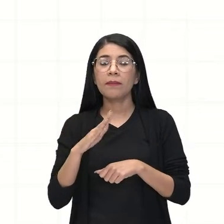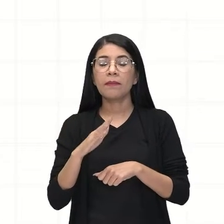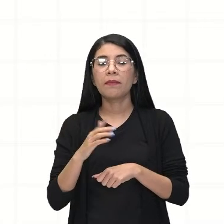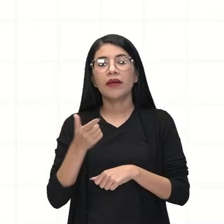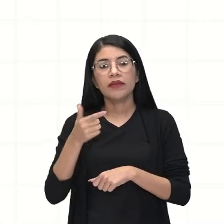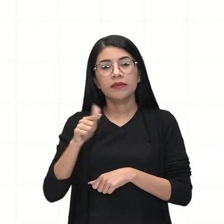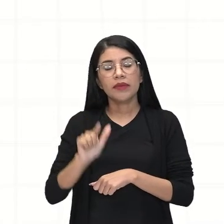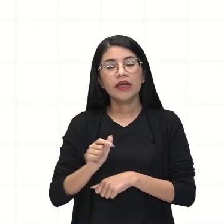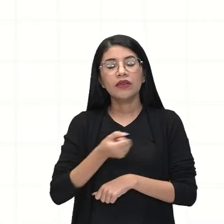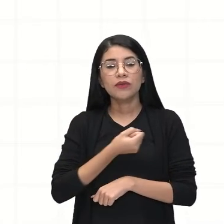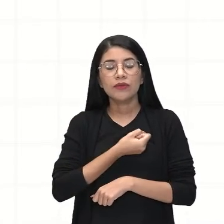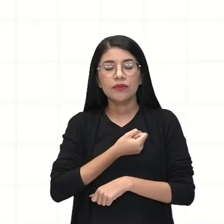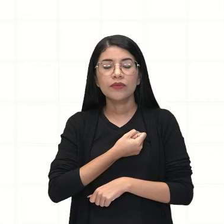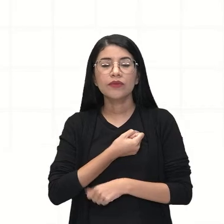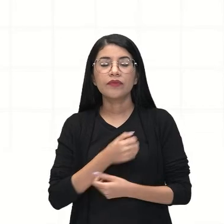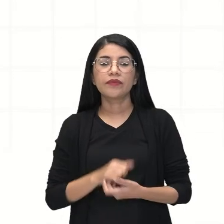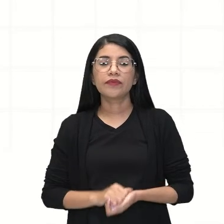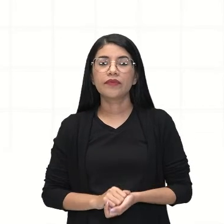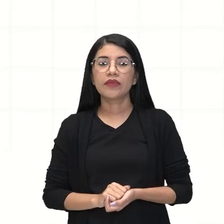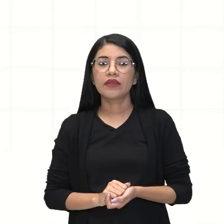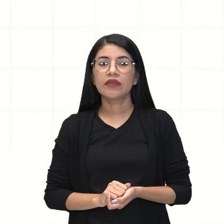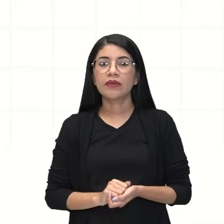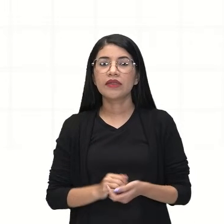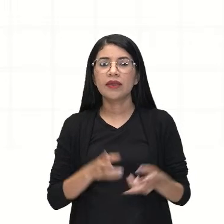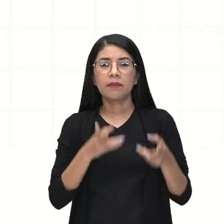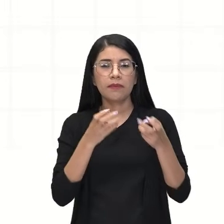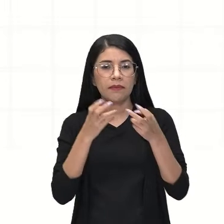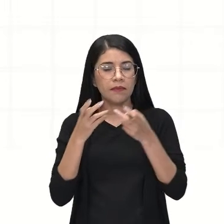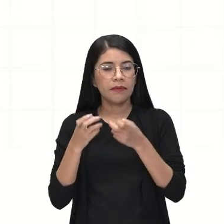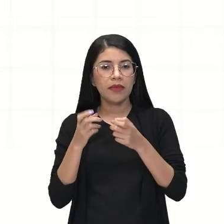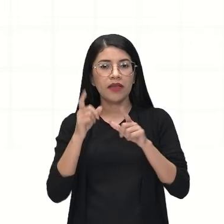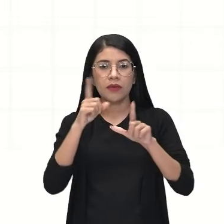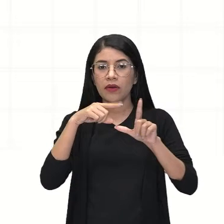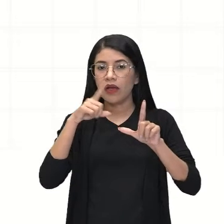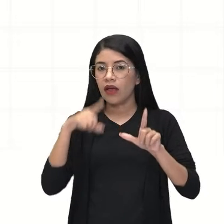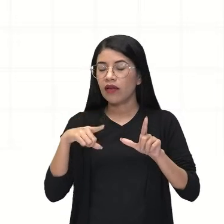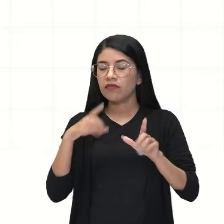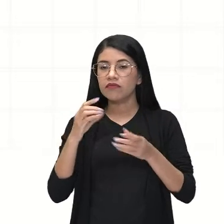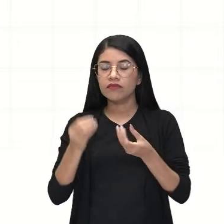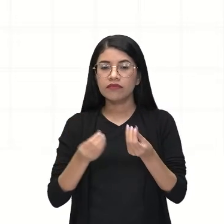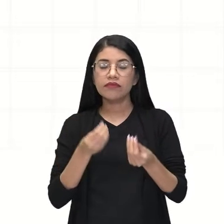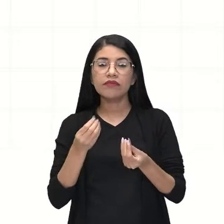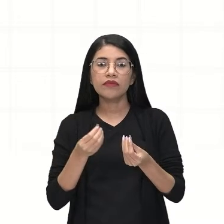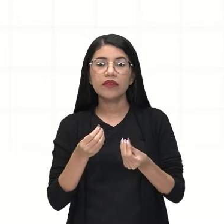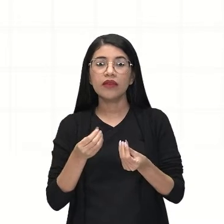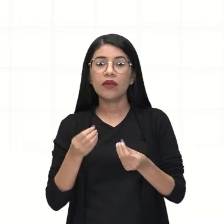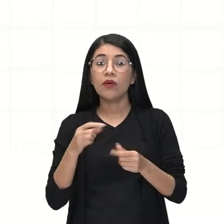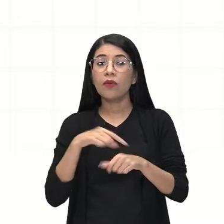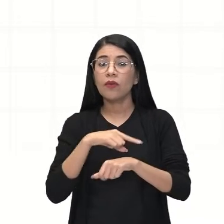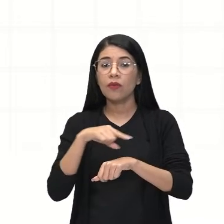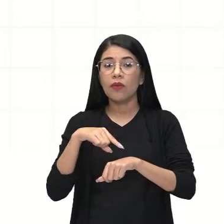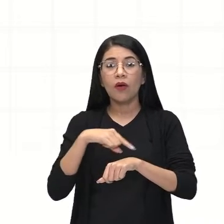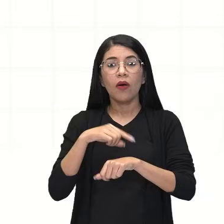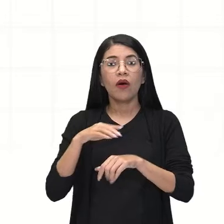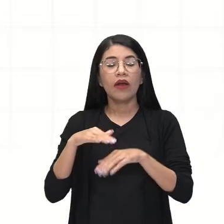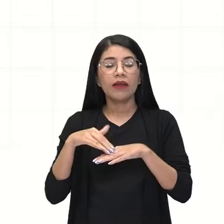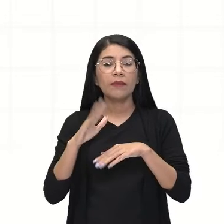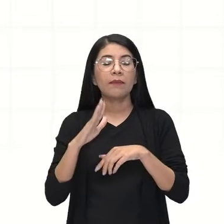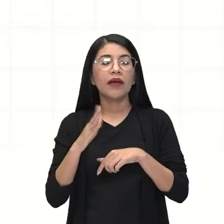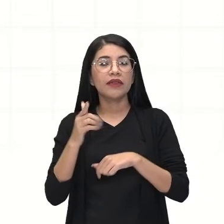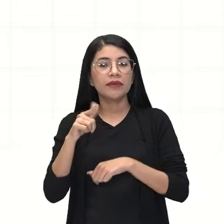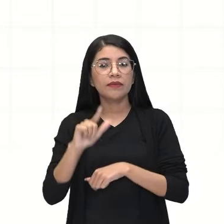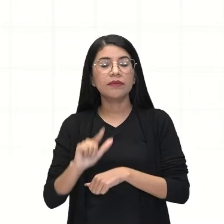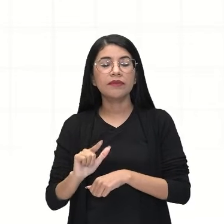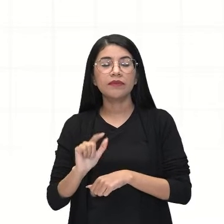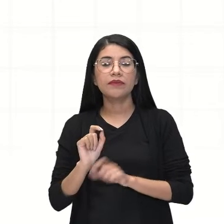repete? Então, se a gente olhar para o nosso gráfico, né? Qual é a hora que está mais repetida